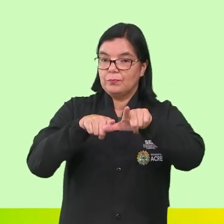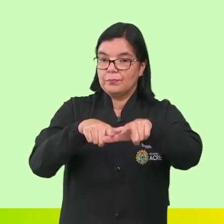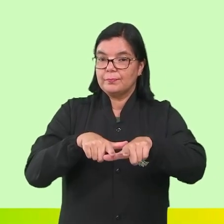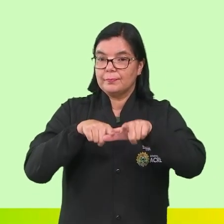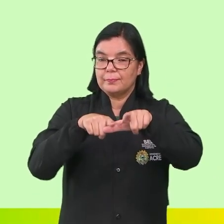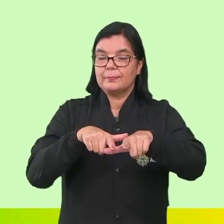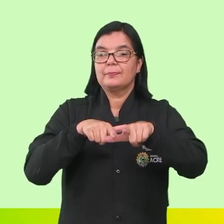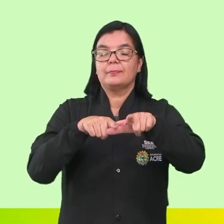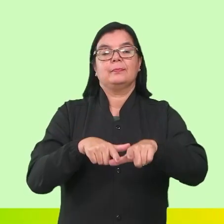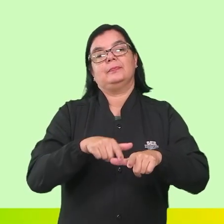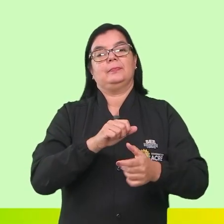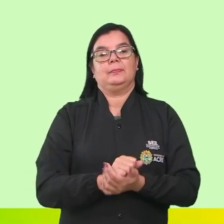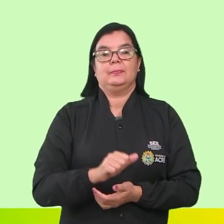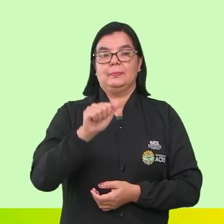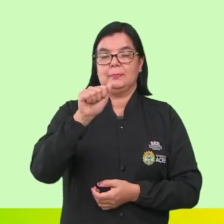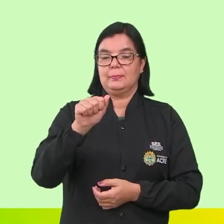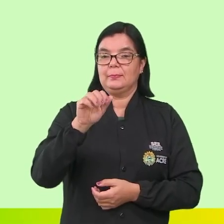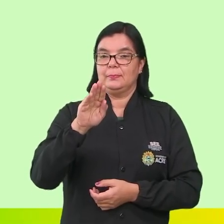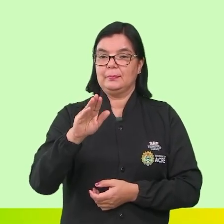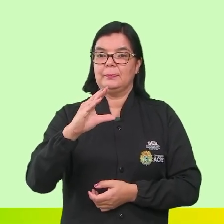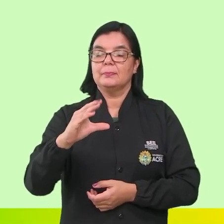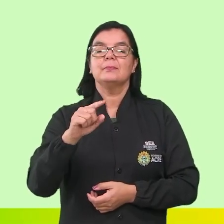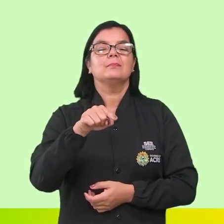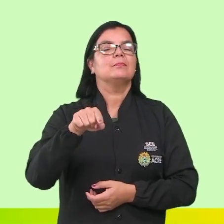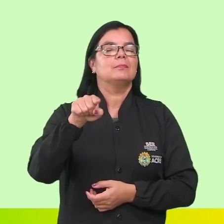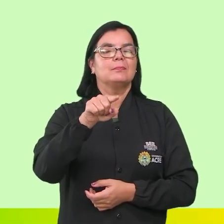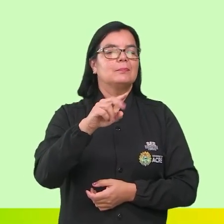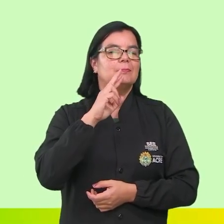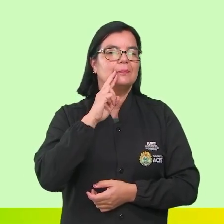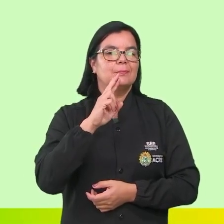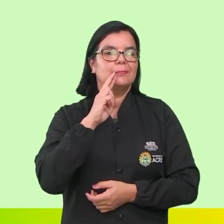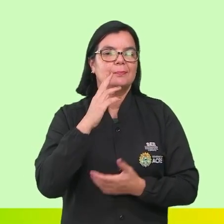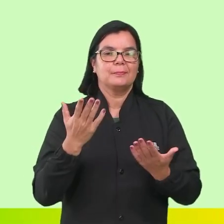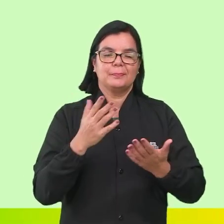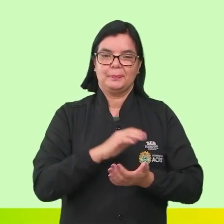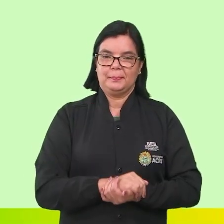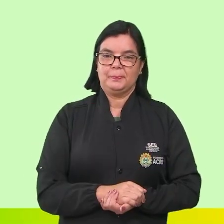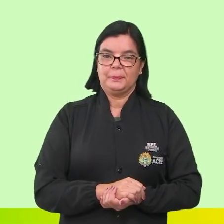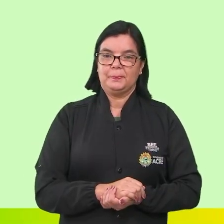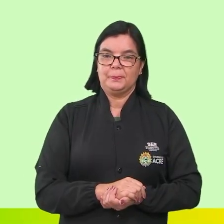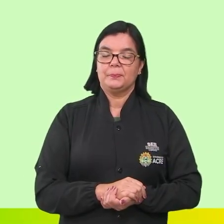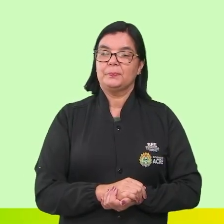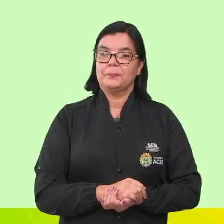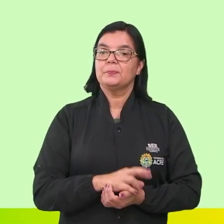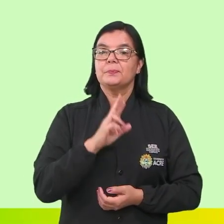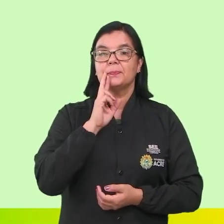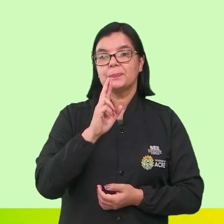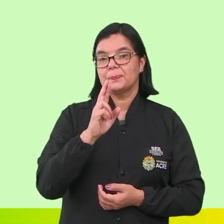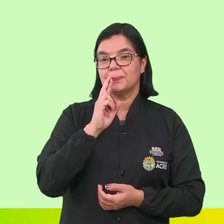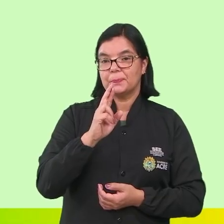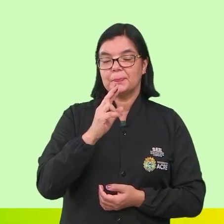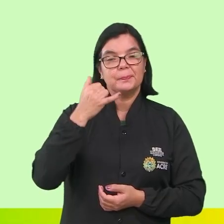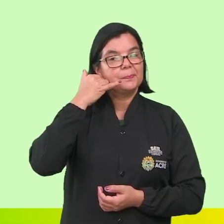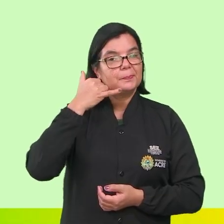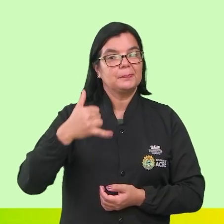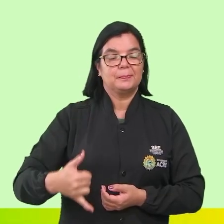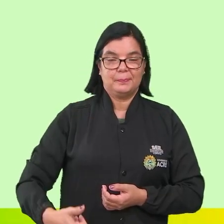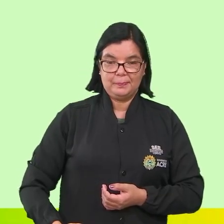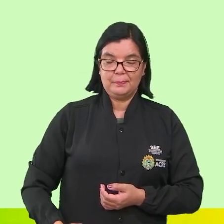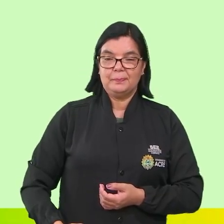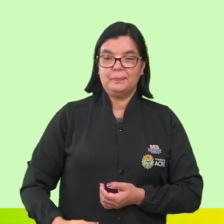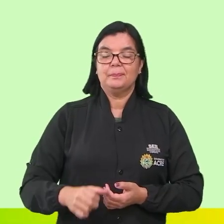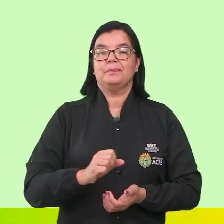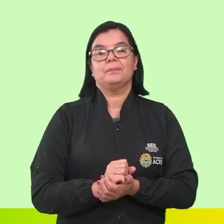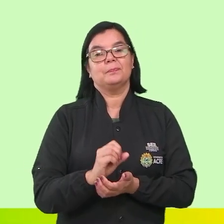é letra A, B ou C. O que você me diz aí? Printa, responde aí no seu celular,